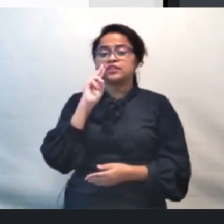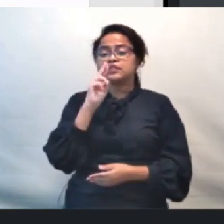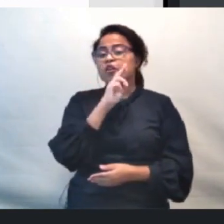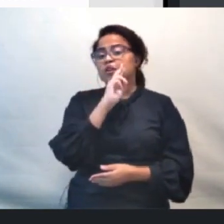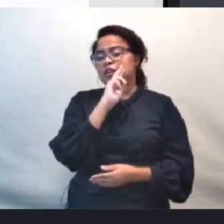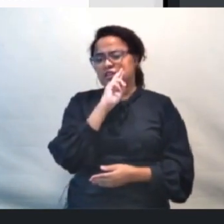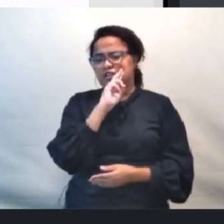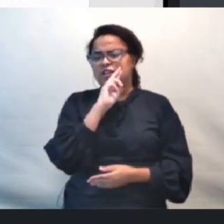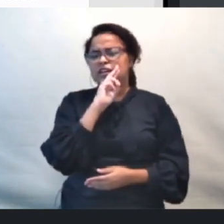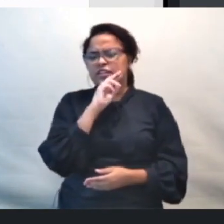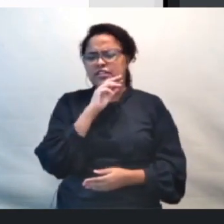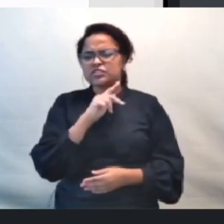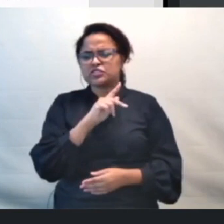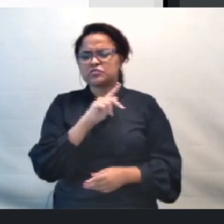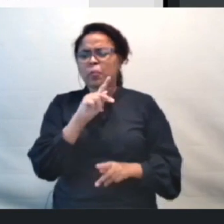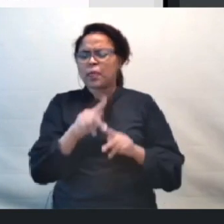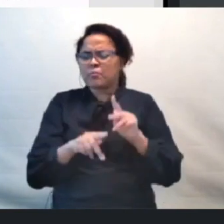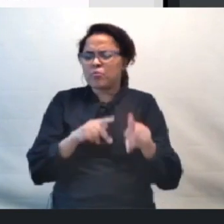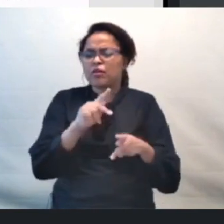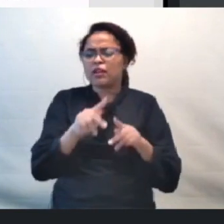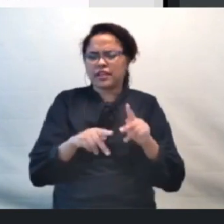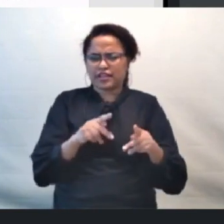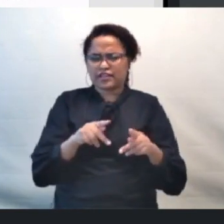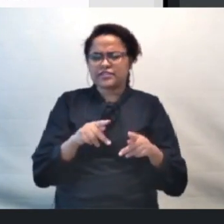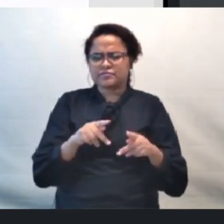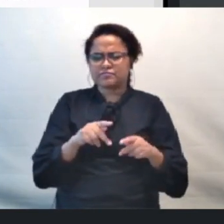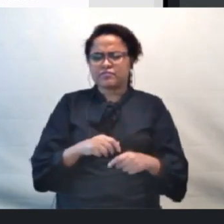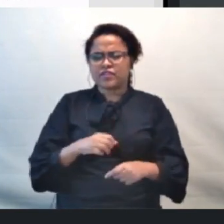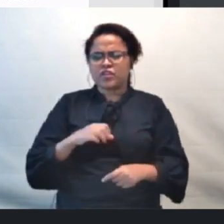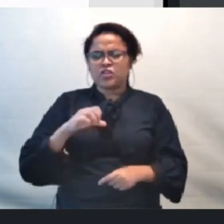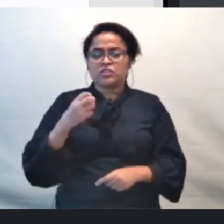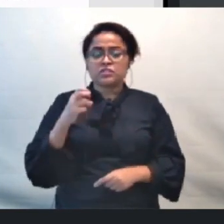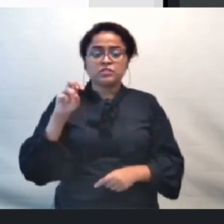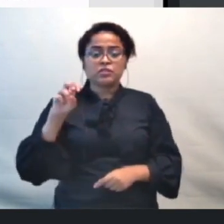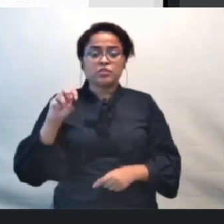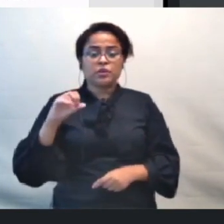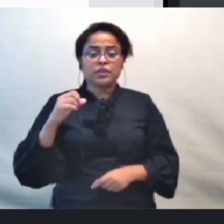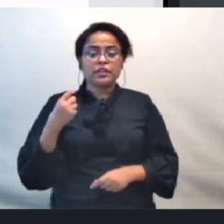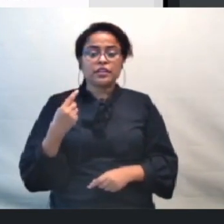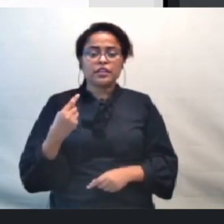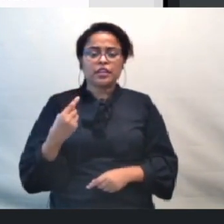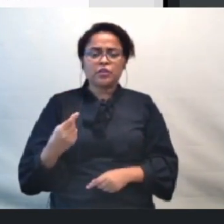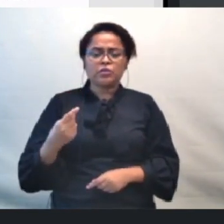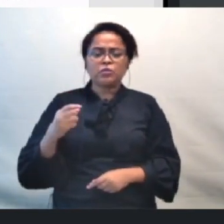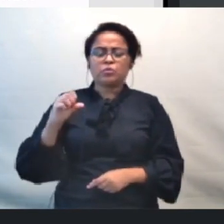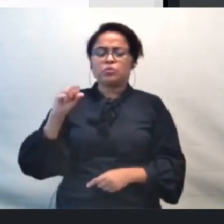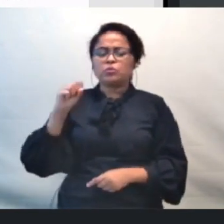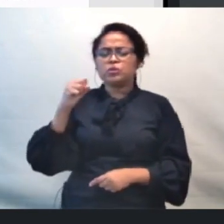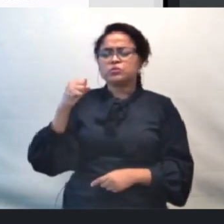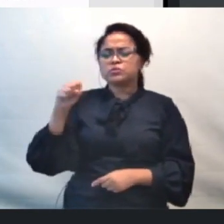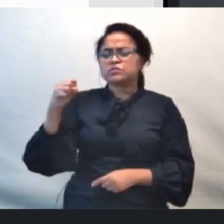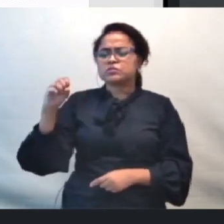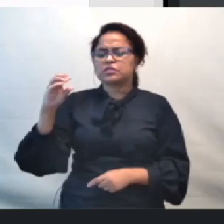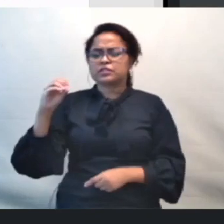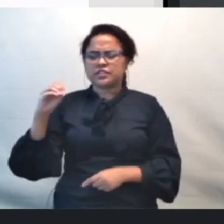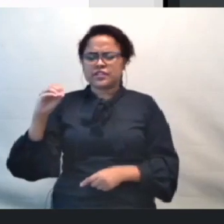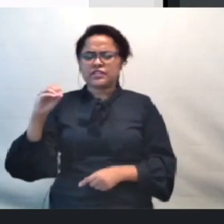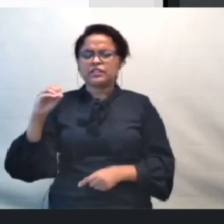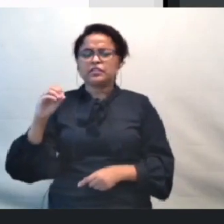51.880 refeições servidas em cozinhas comunitárias, totalizando em mais de 2.581.000 refeições.